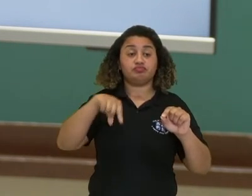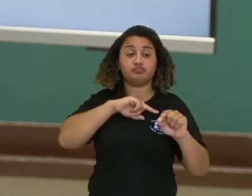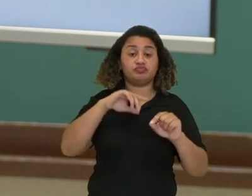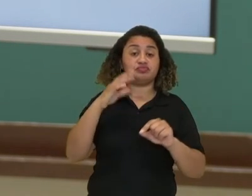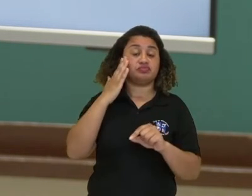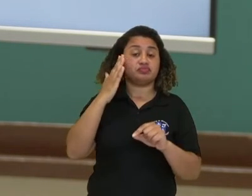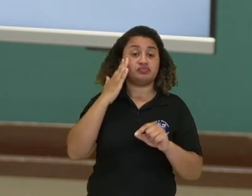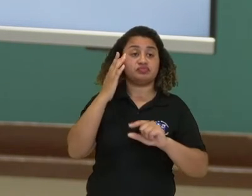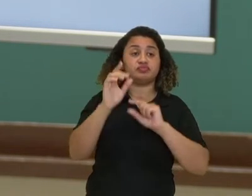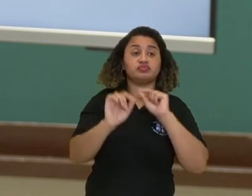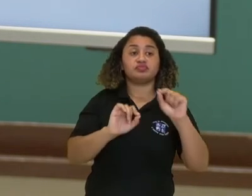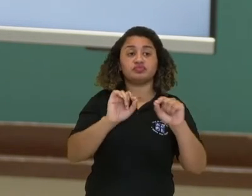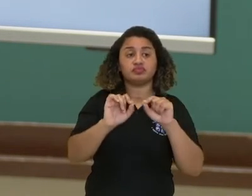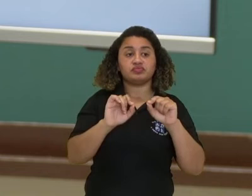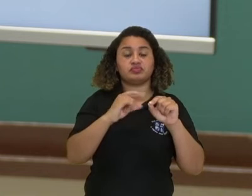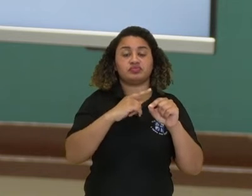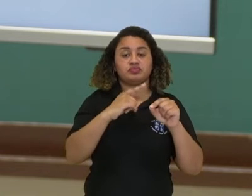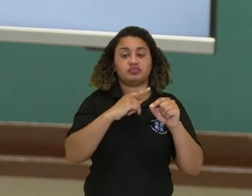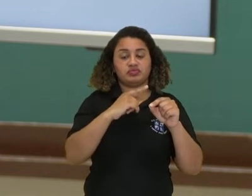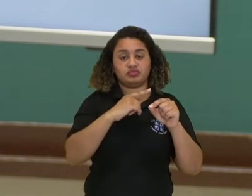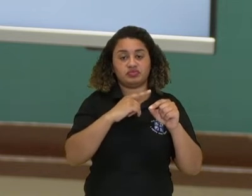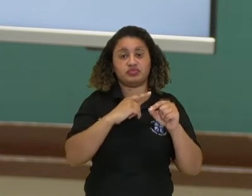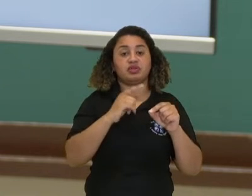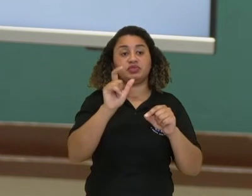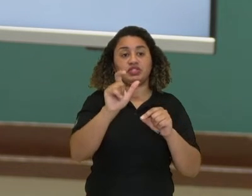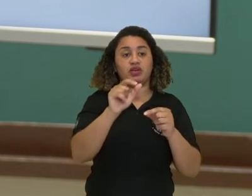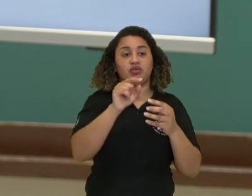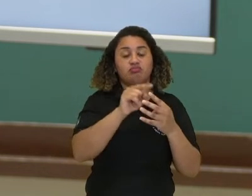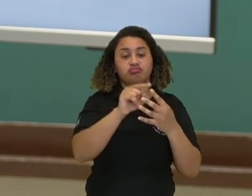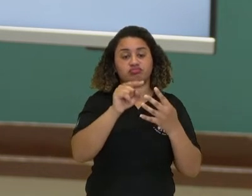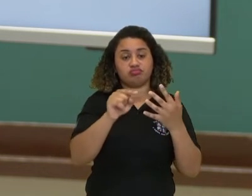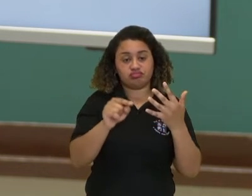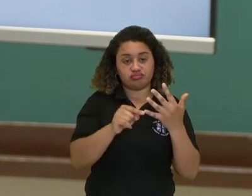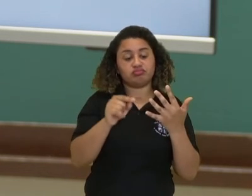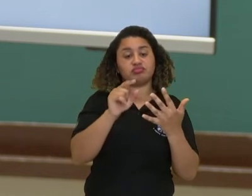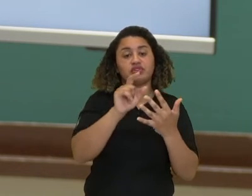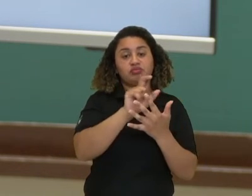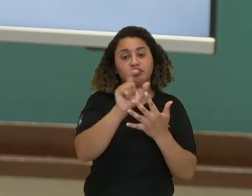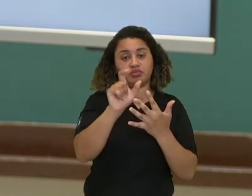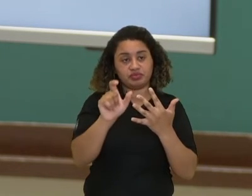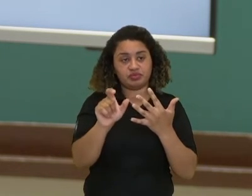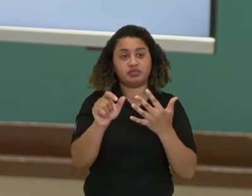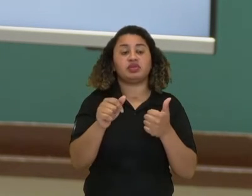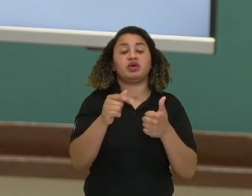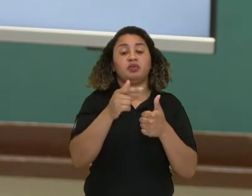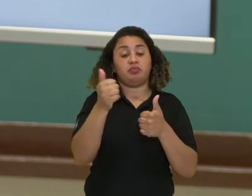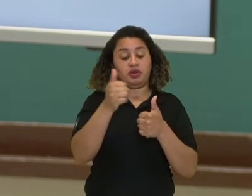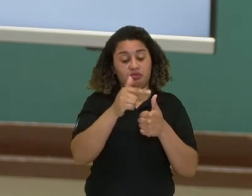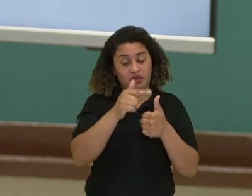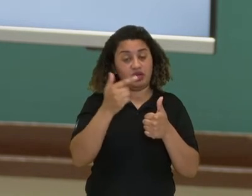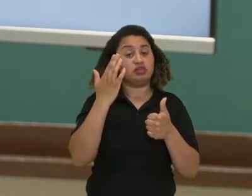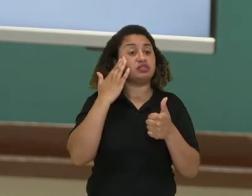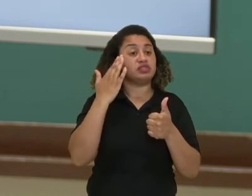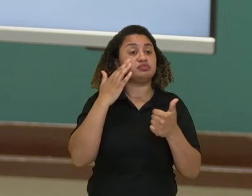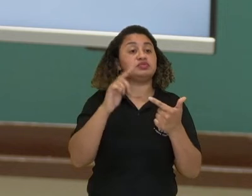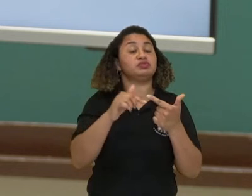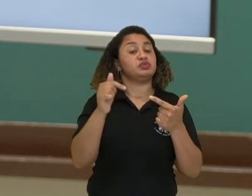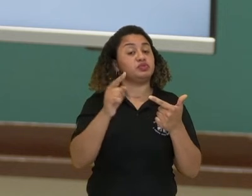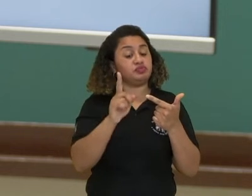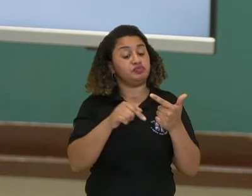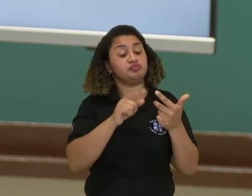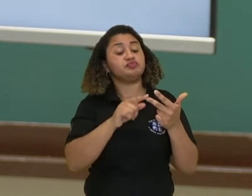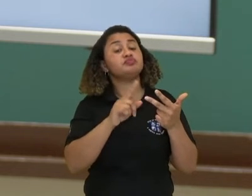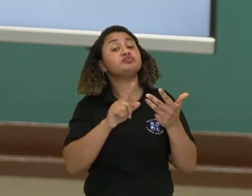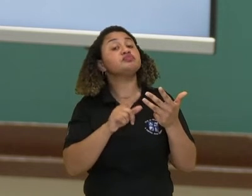sabemos que nós vamos ter 5 termos nessa PA, né? Conhecemos o primeiro termo, o segundo, então